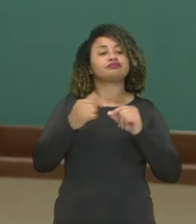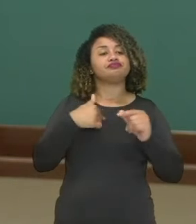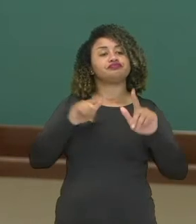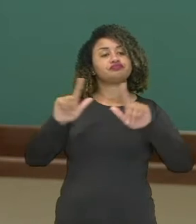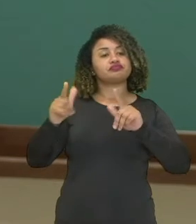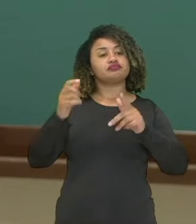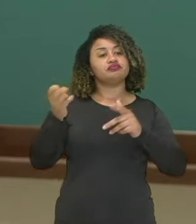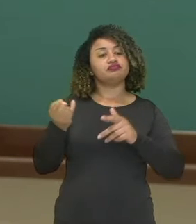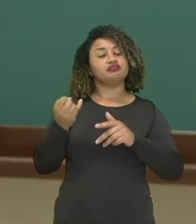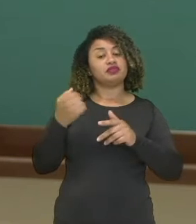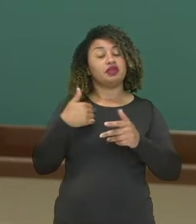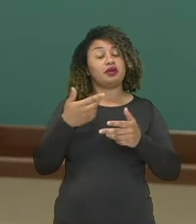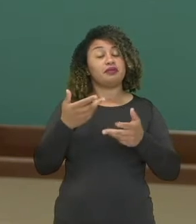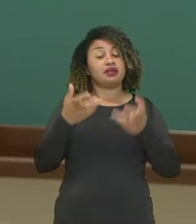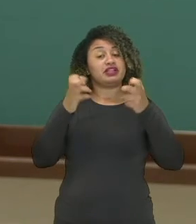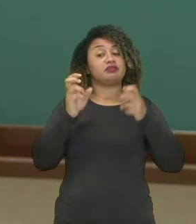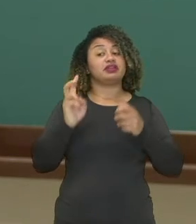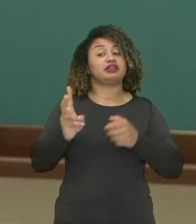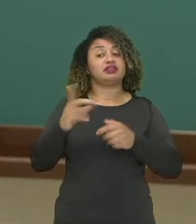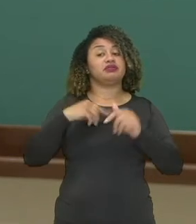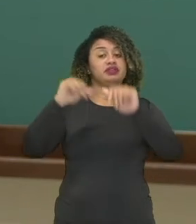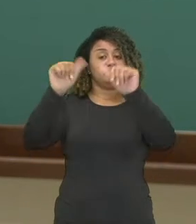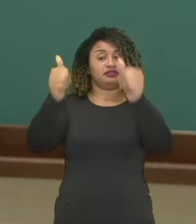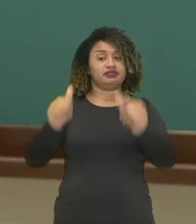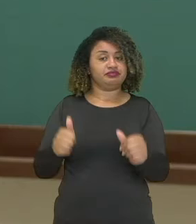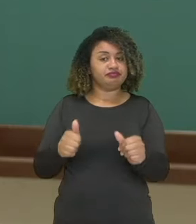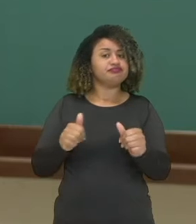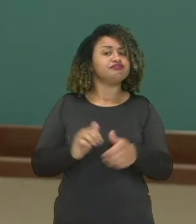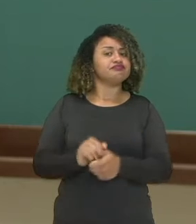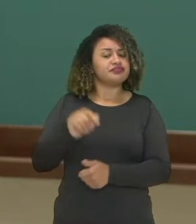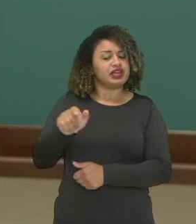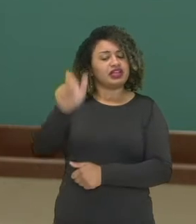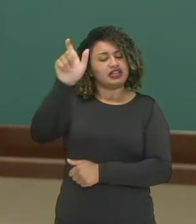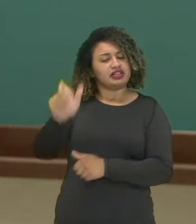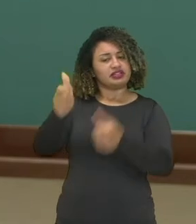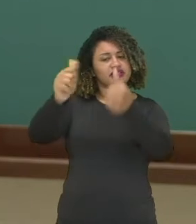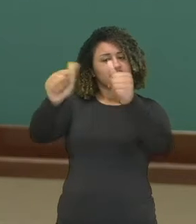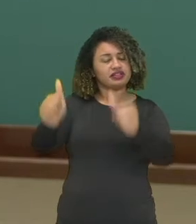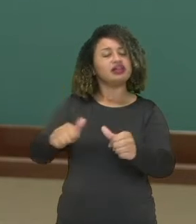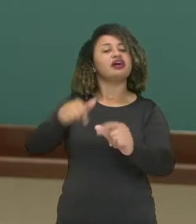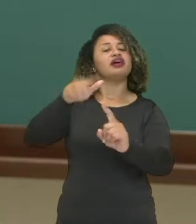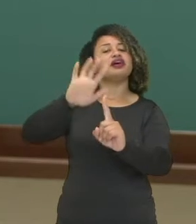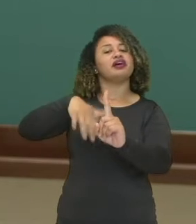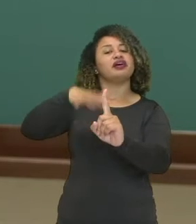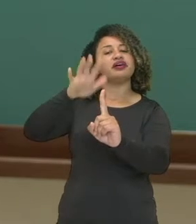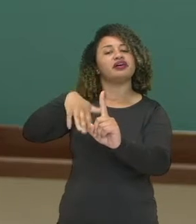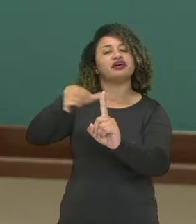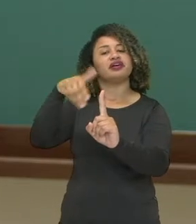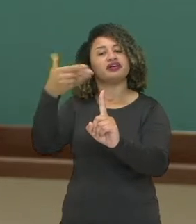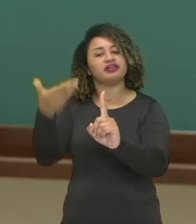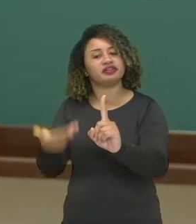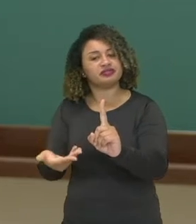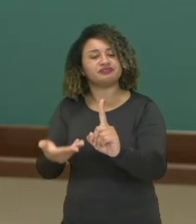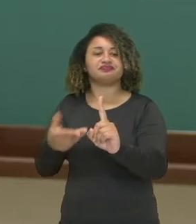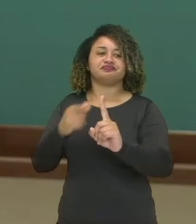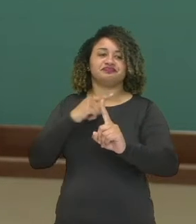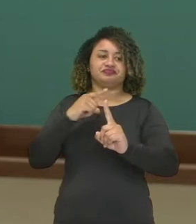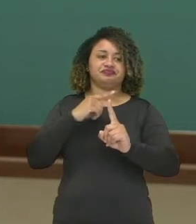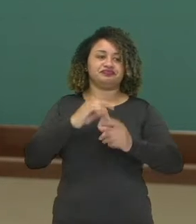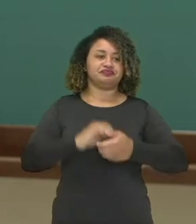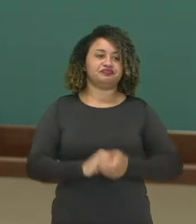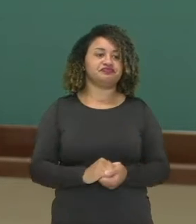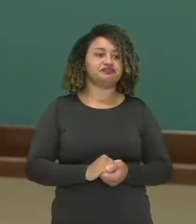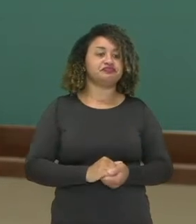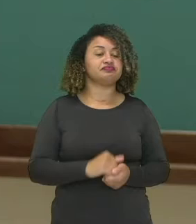que sempre tem uma estátua, né? Então, provavelmente é para essa pessoa a homenagem. Bueno, aqui